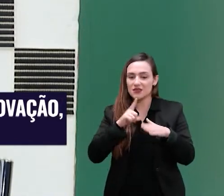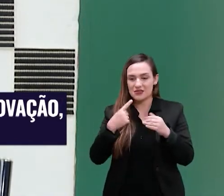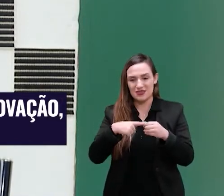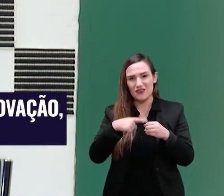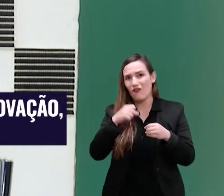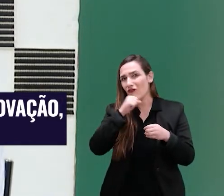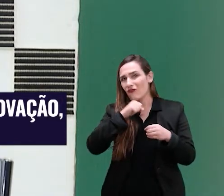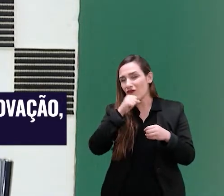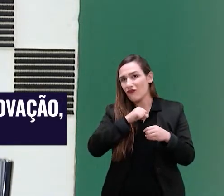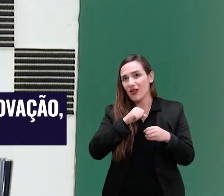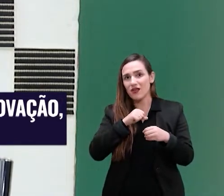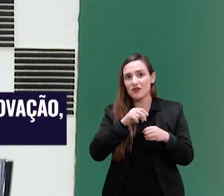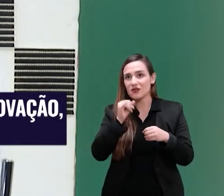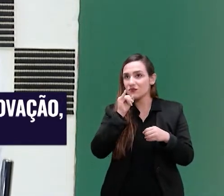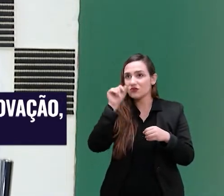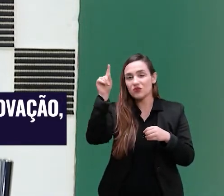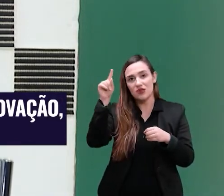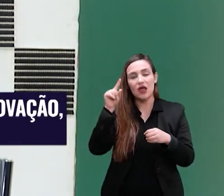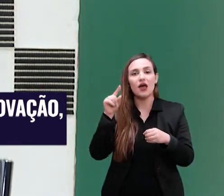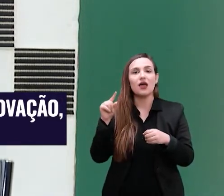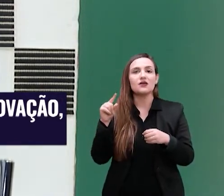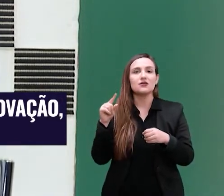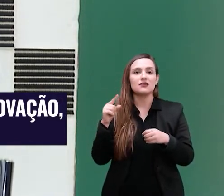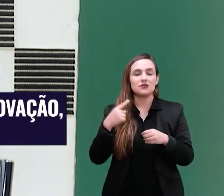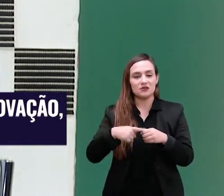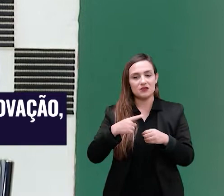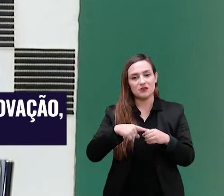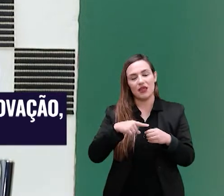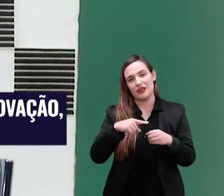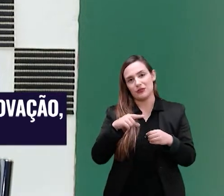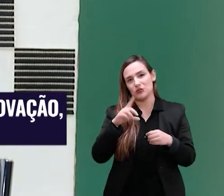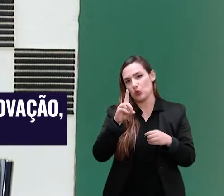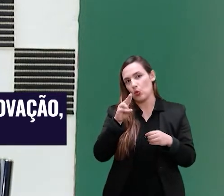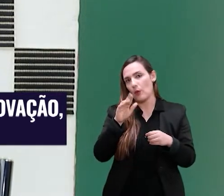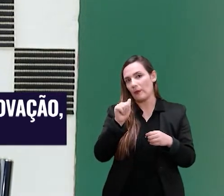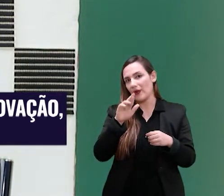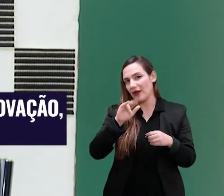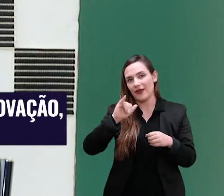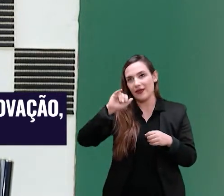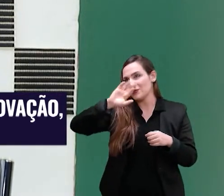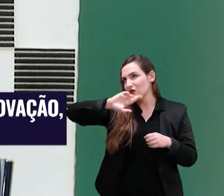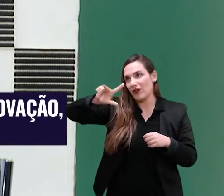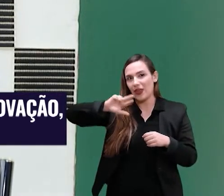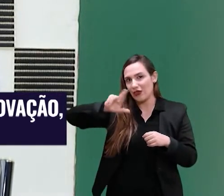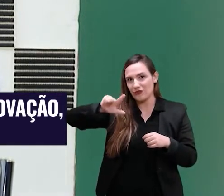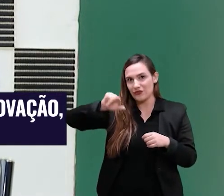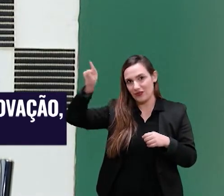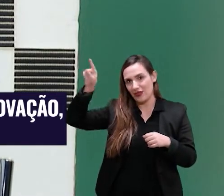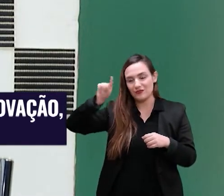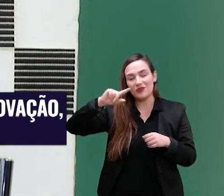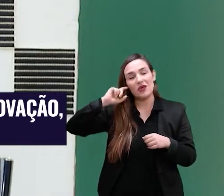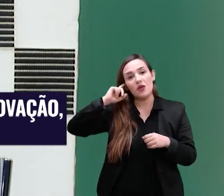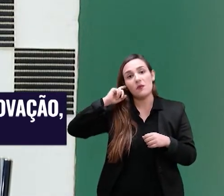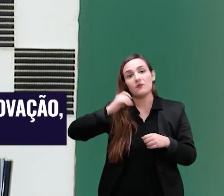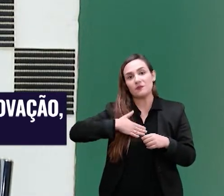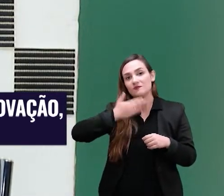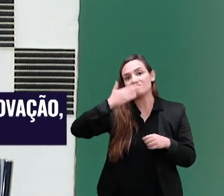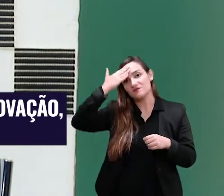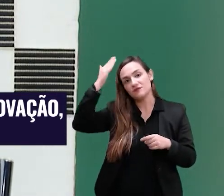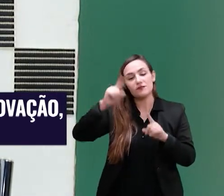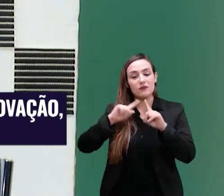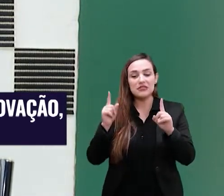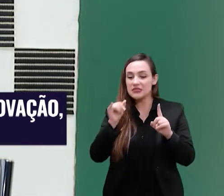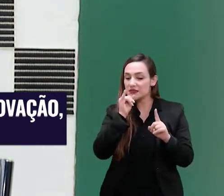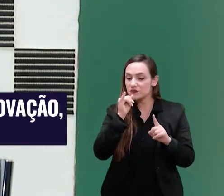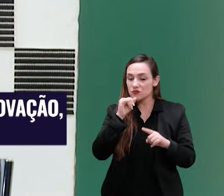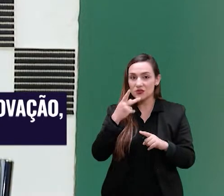como tem lá em Dubai, é os serviços ou os produtos devem estar